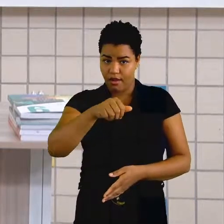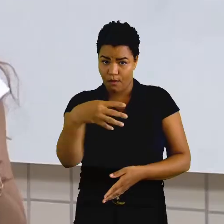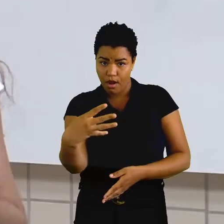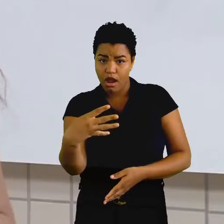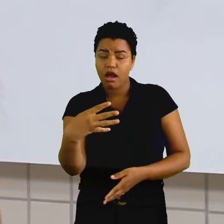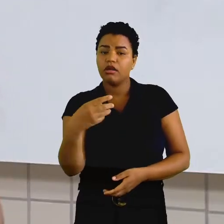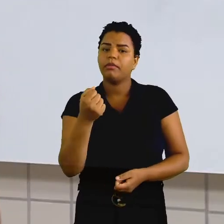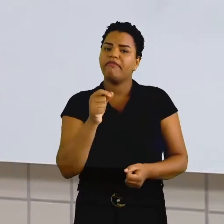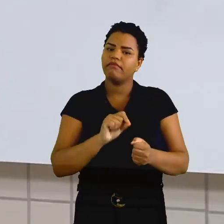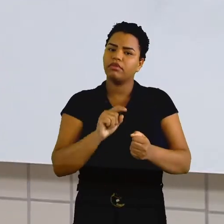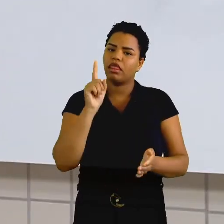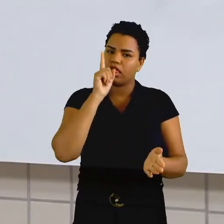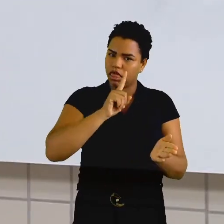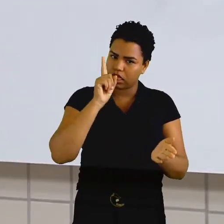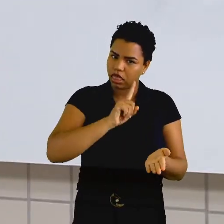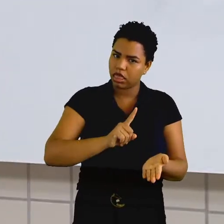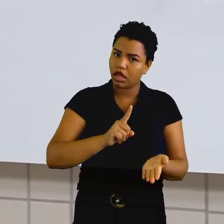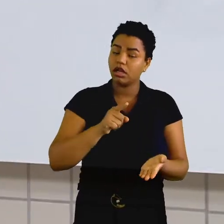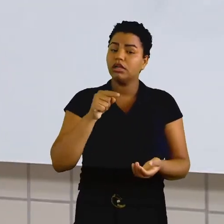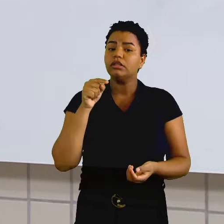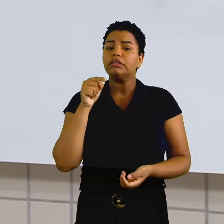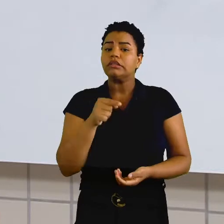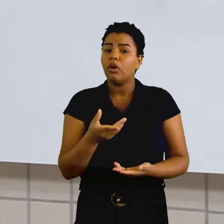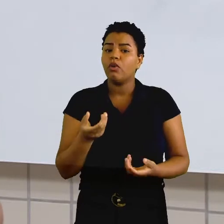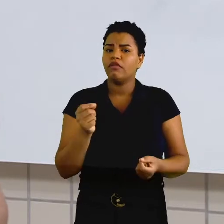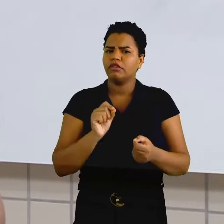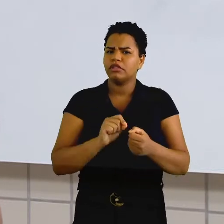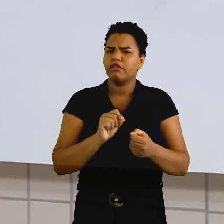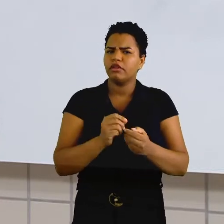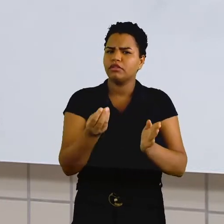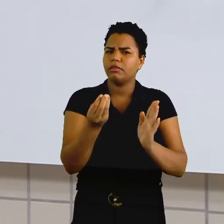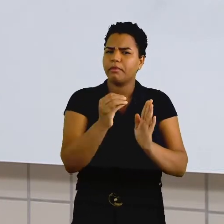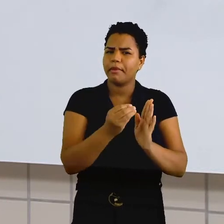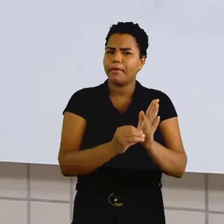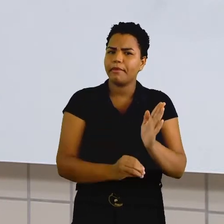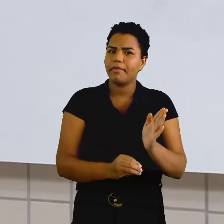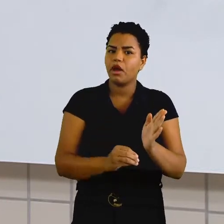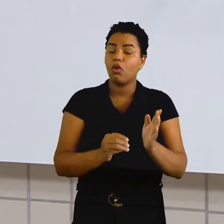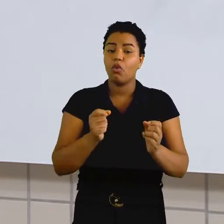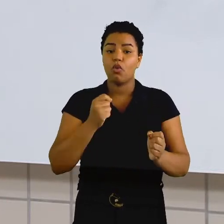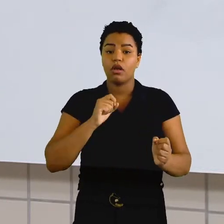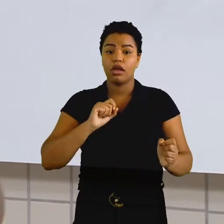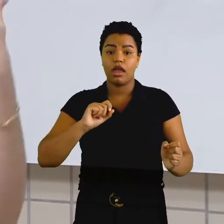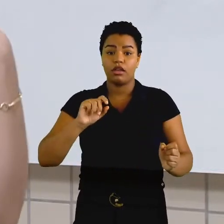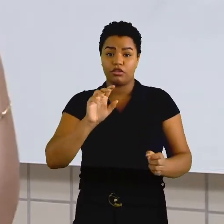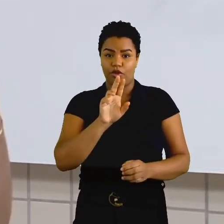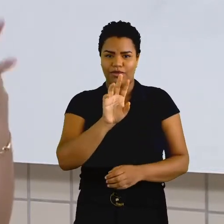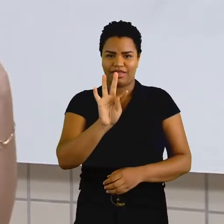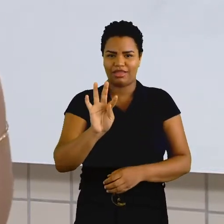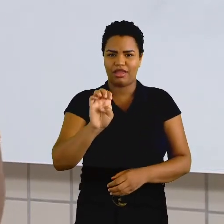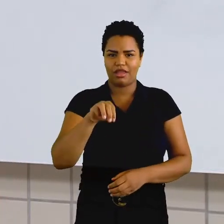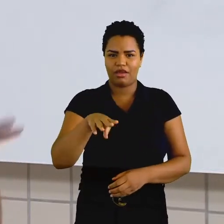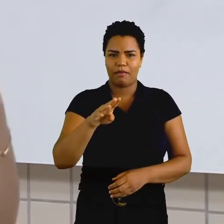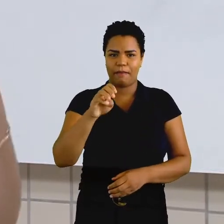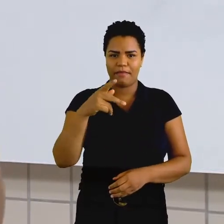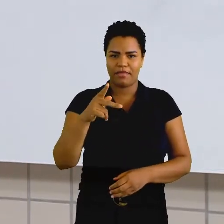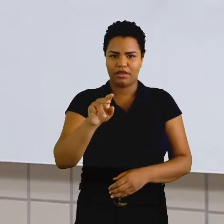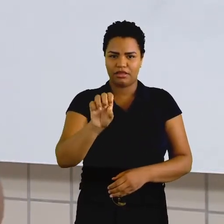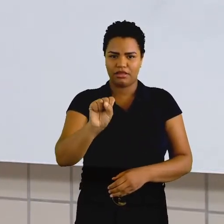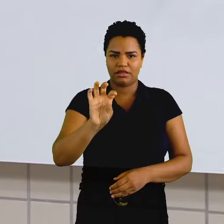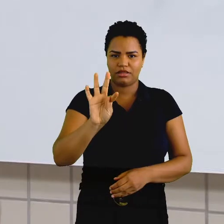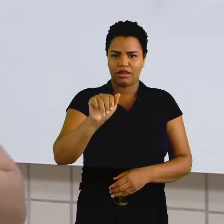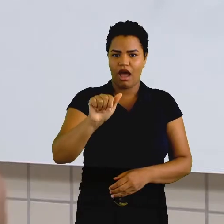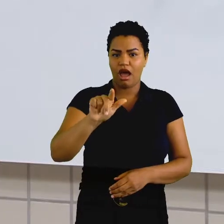rascunho. E esse rascunho é onde você vai colocar o que nós chamamos de tempestade cerebral. O que vier na sua cabeça, você